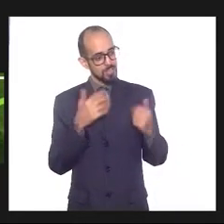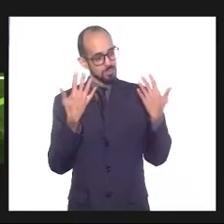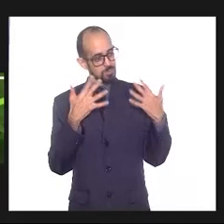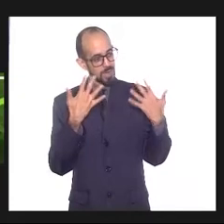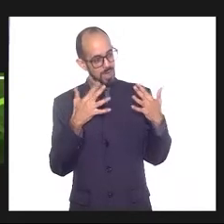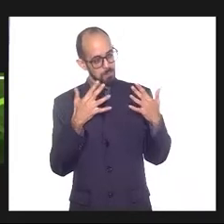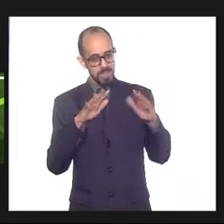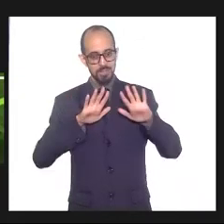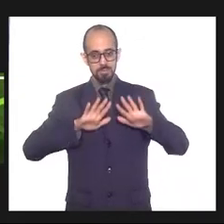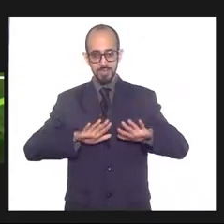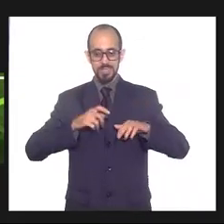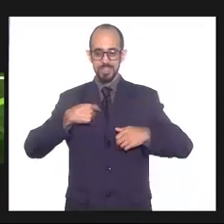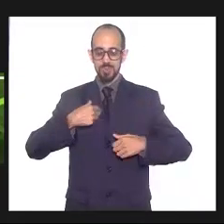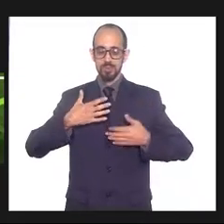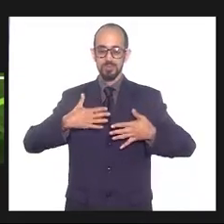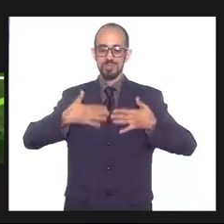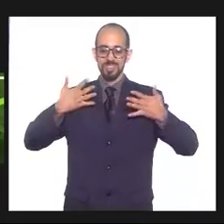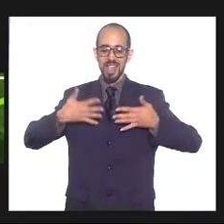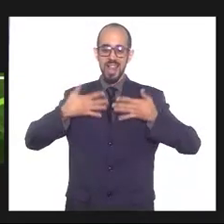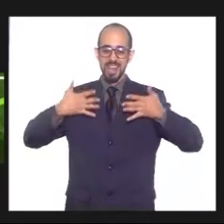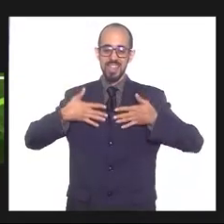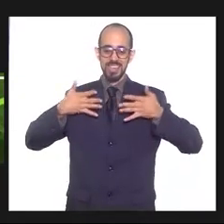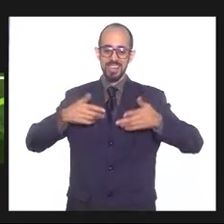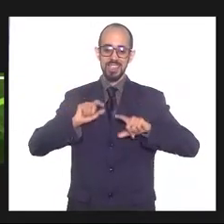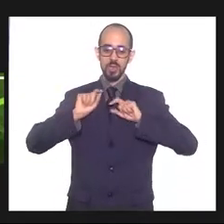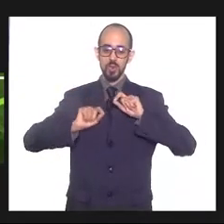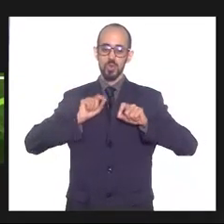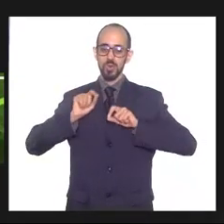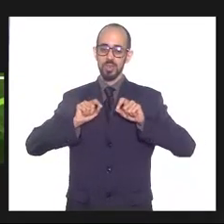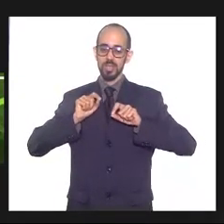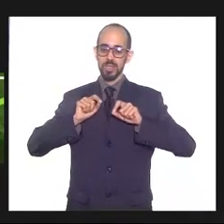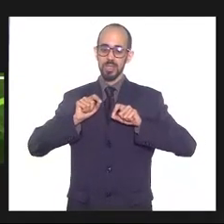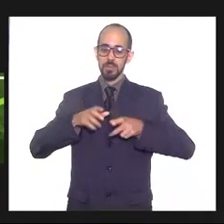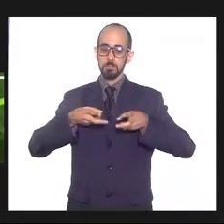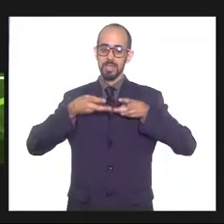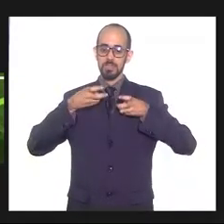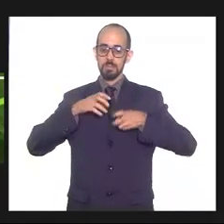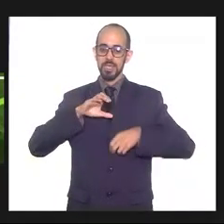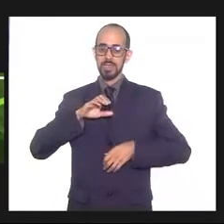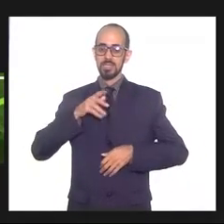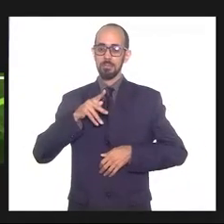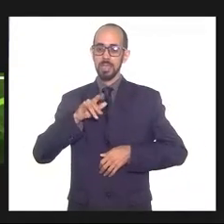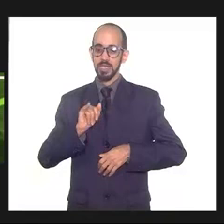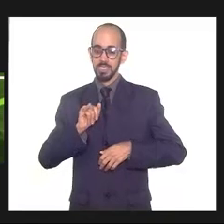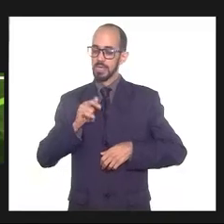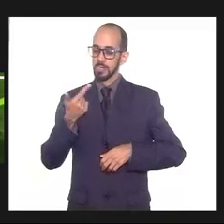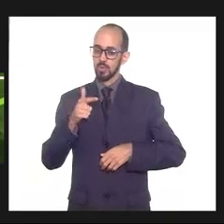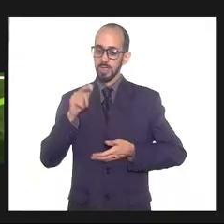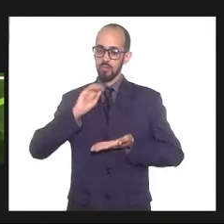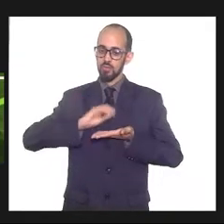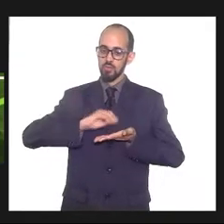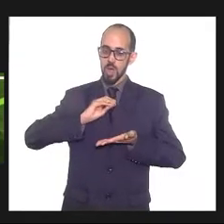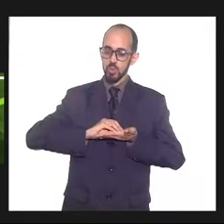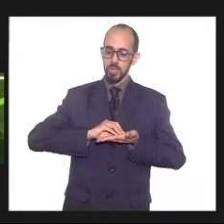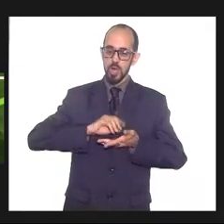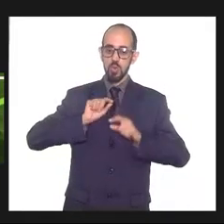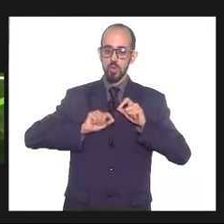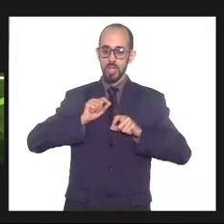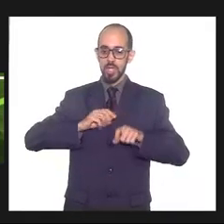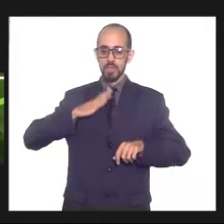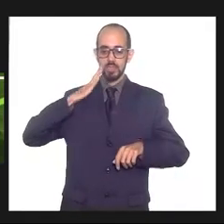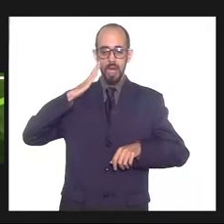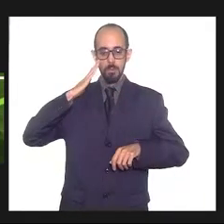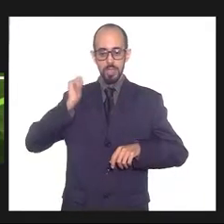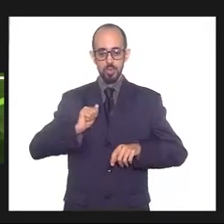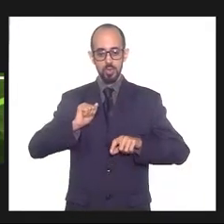mas não tem muita alegria de perceber que nesta CPI não falta é sabedoria e